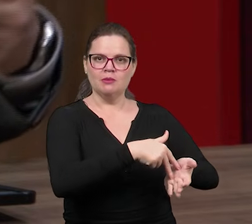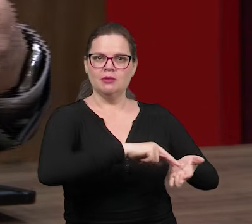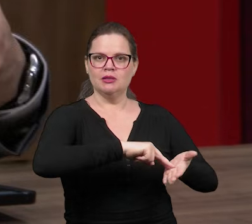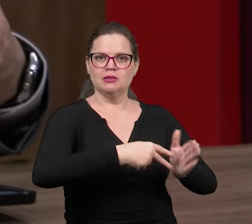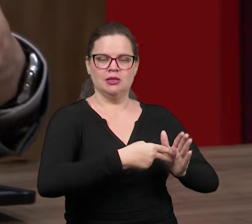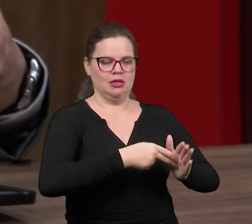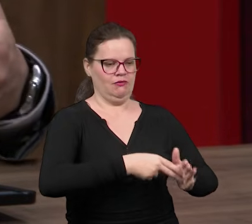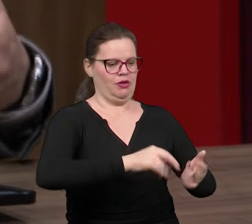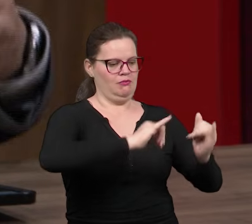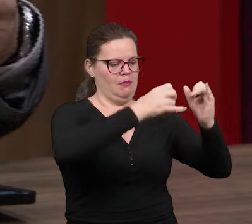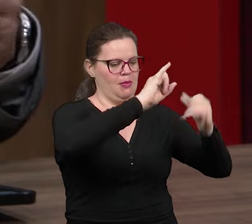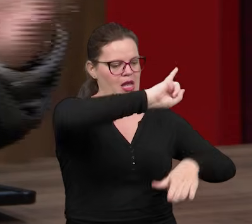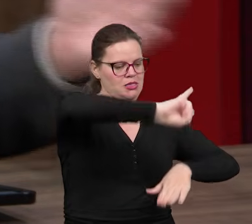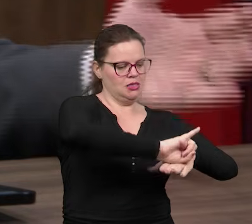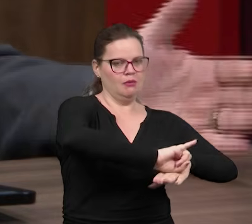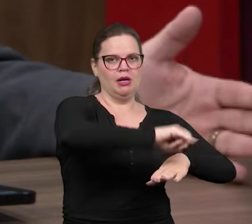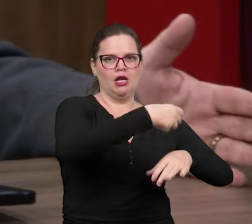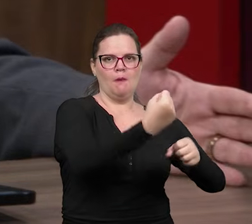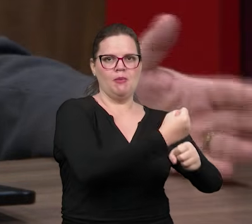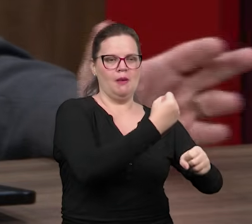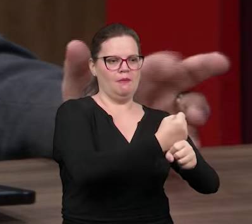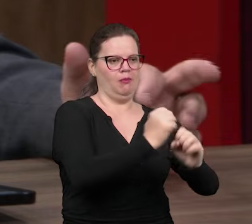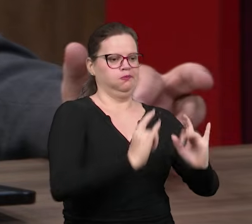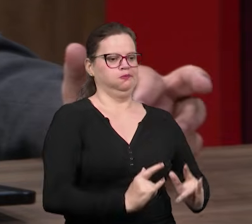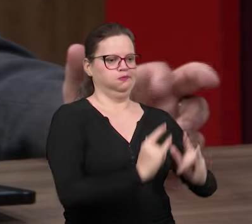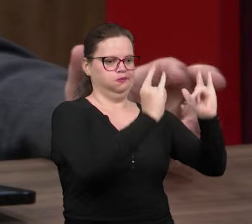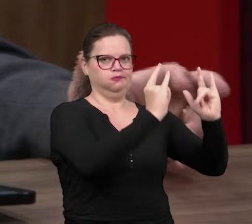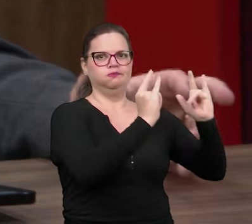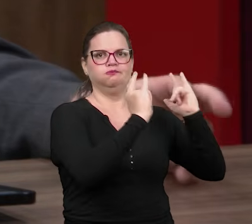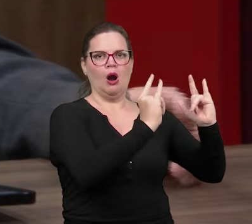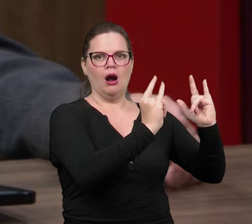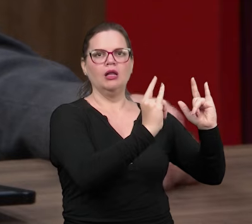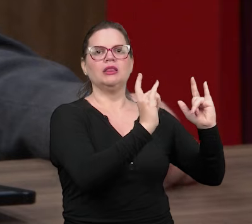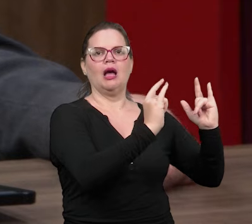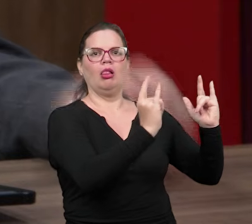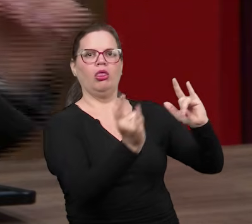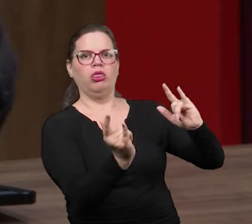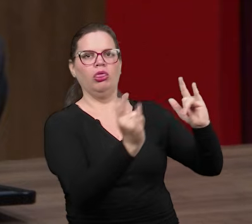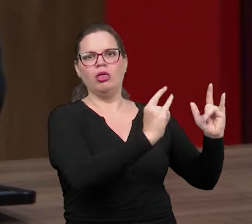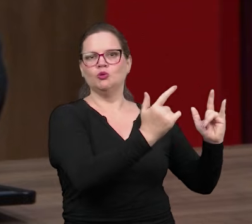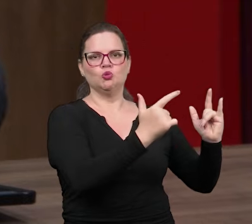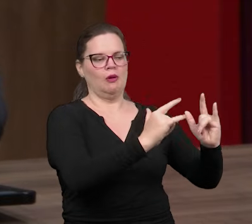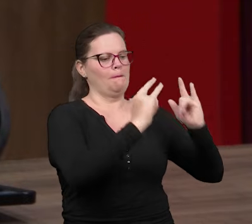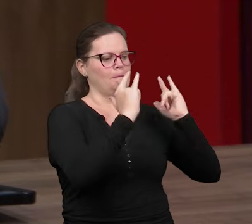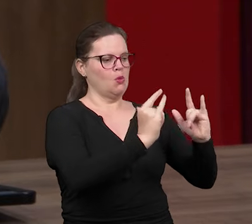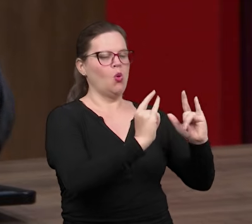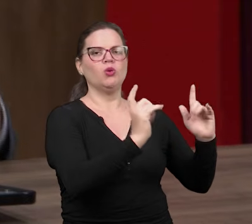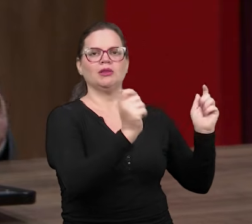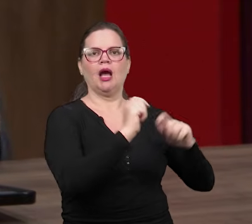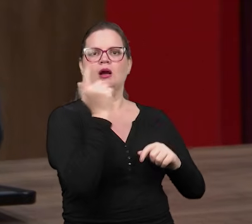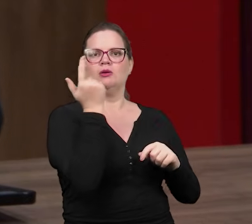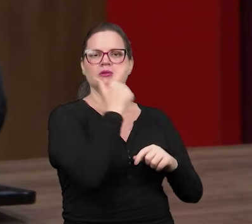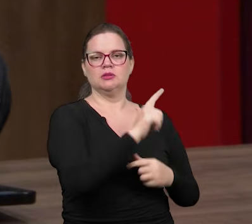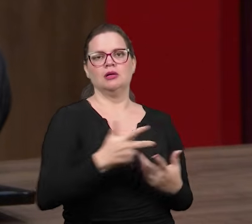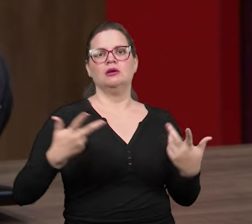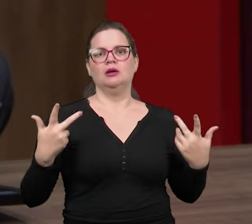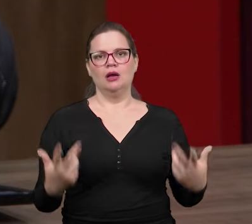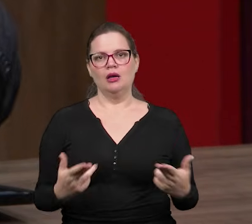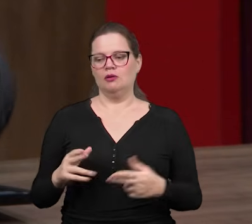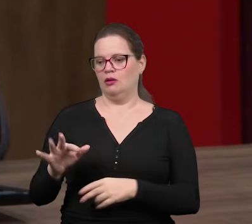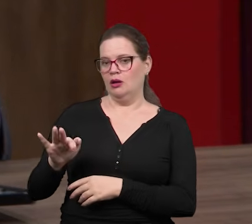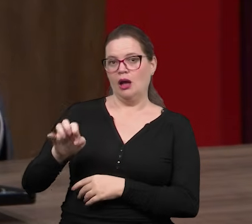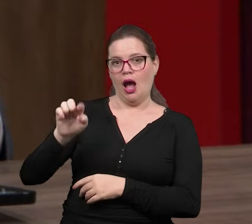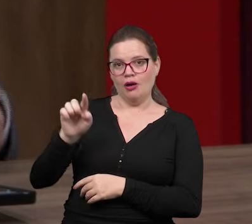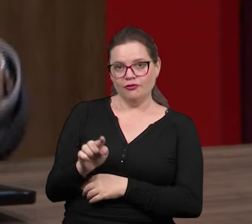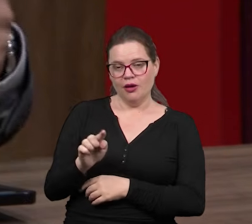na própria parábola, né, da casa na rocha, casa na areia. Então a fé na nossa vida ela é firme fundamento, porque ela está firmada